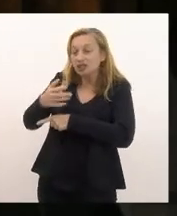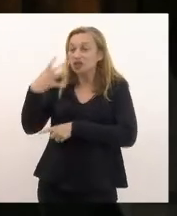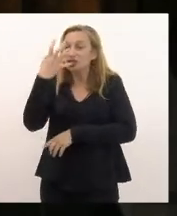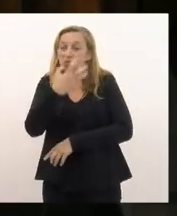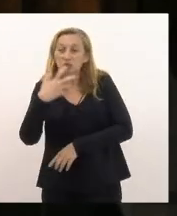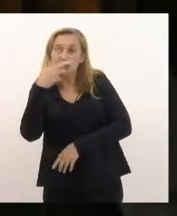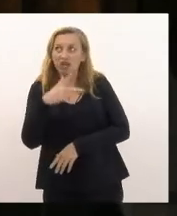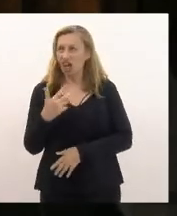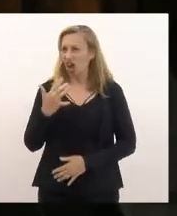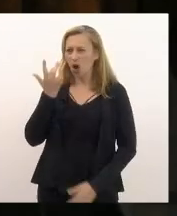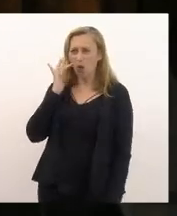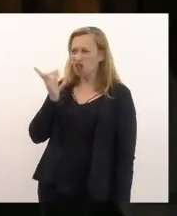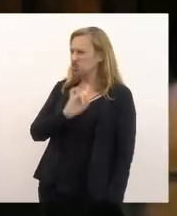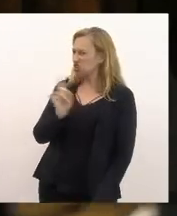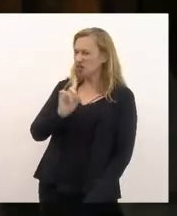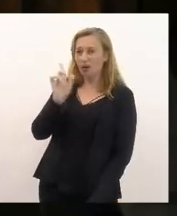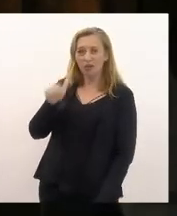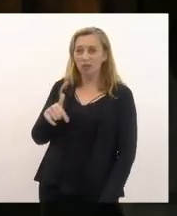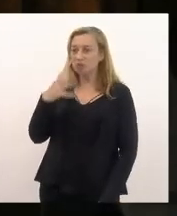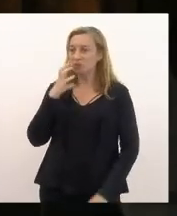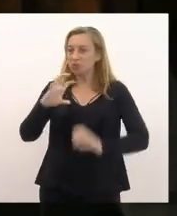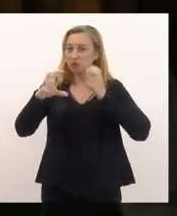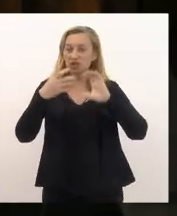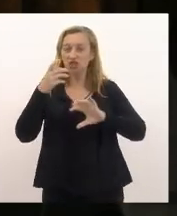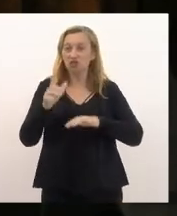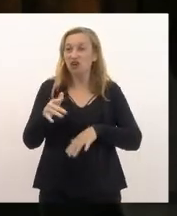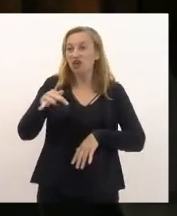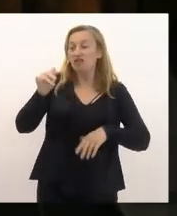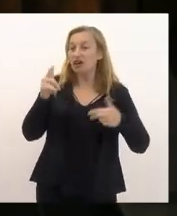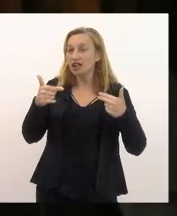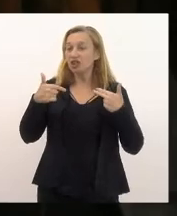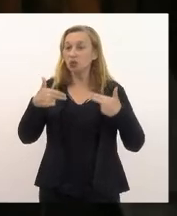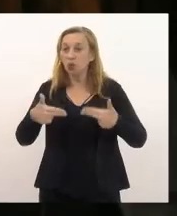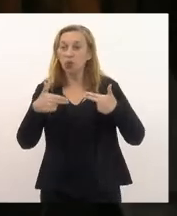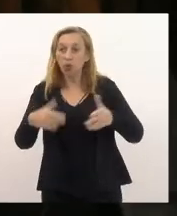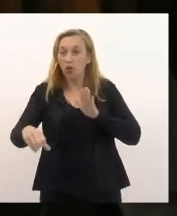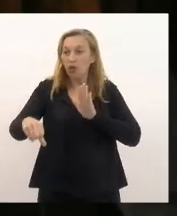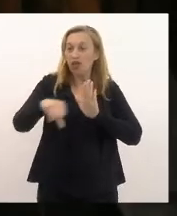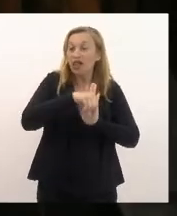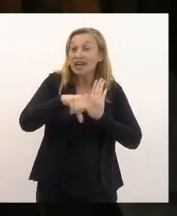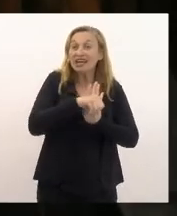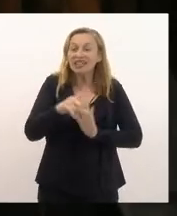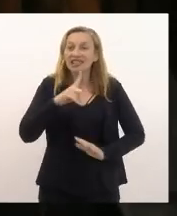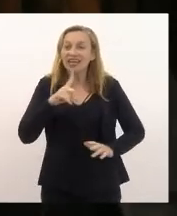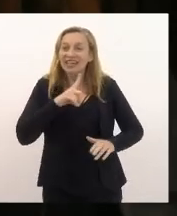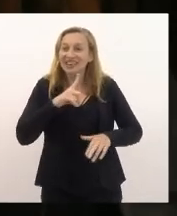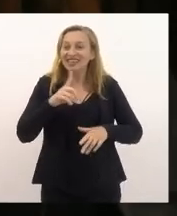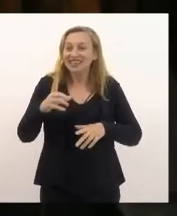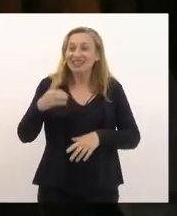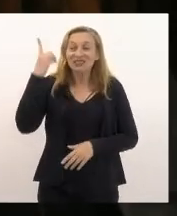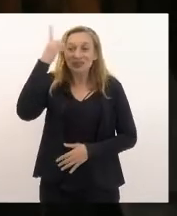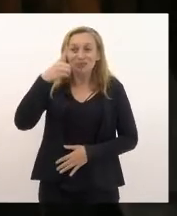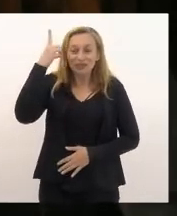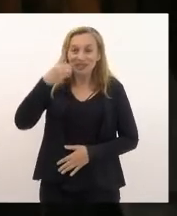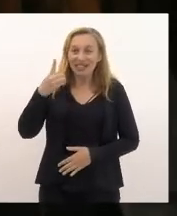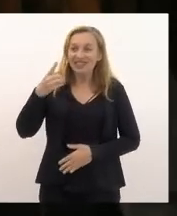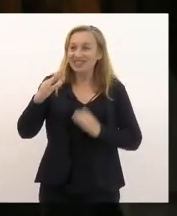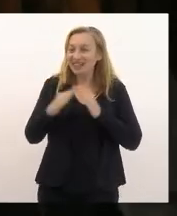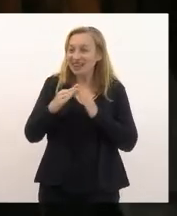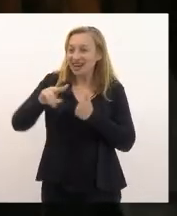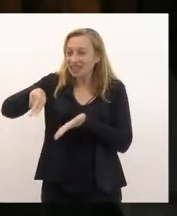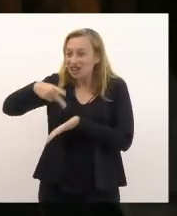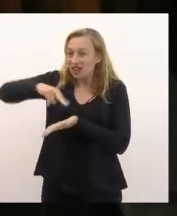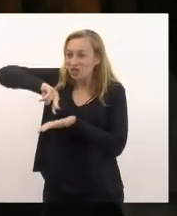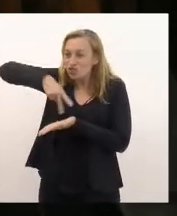considero música, esses funks do crime que eles defendem, ouvem, dançam. Tem deputada nessa casa rebolando ao som desses sonzinhos